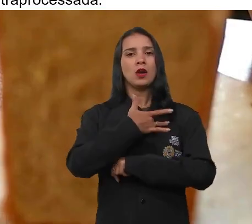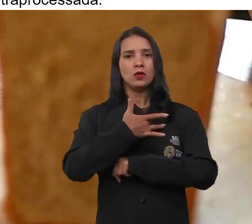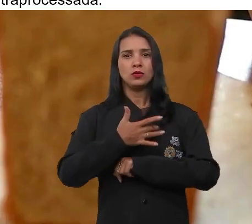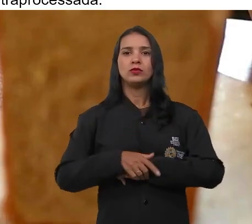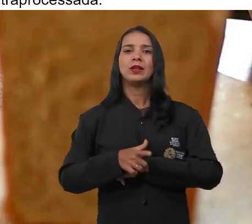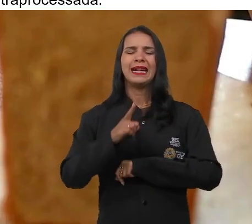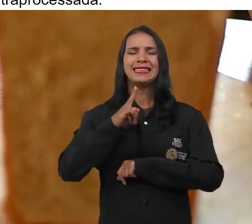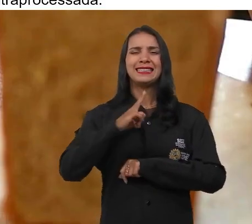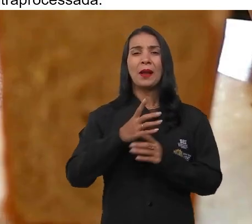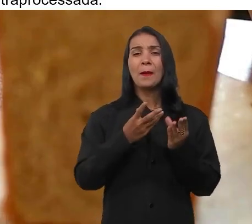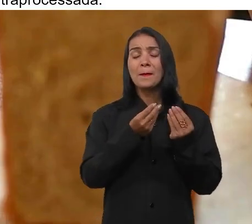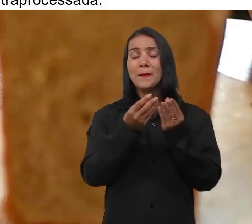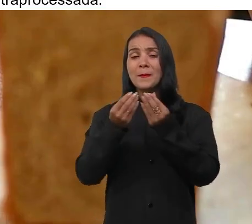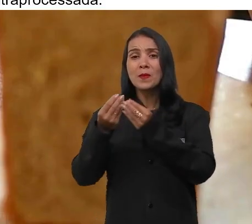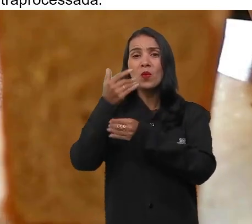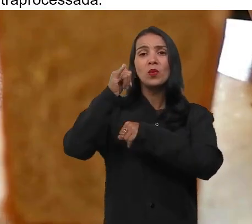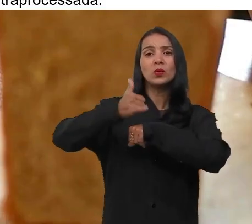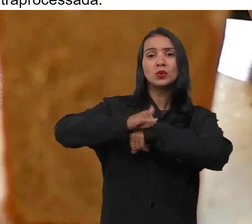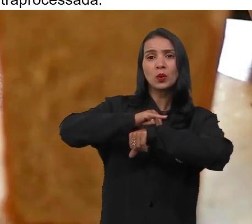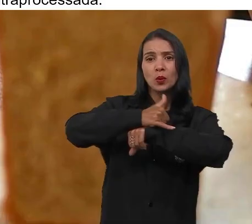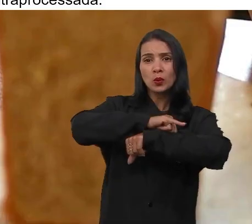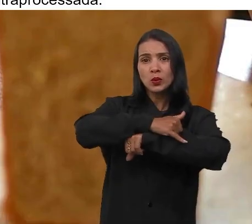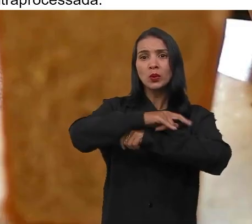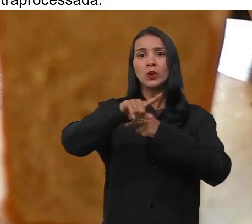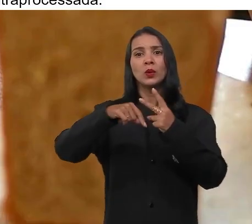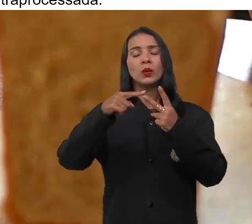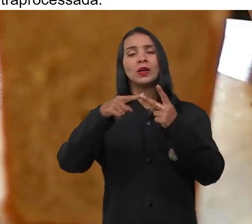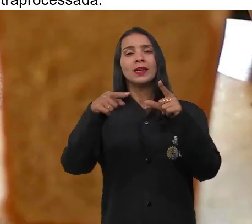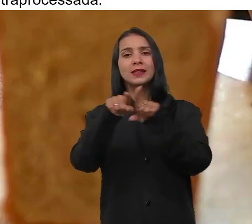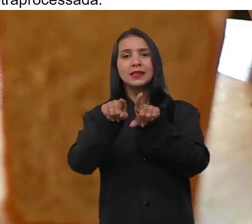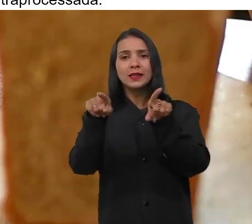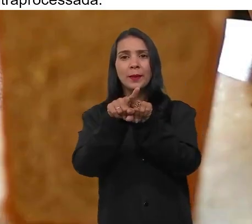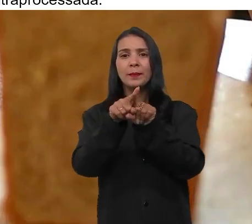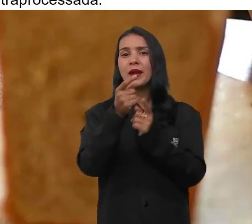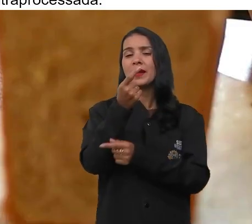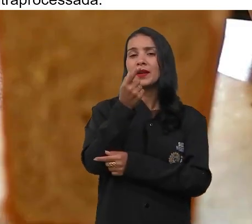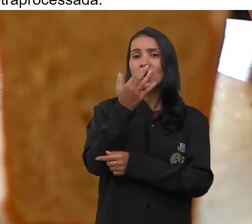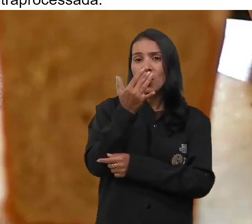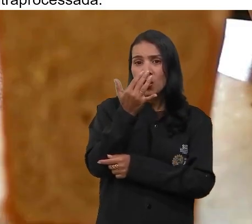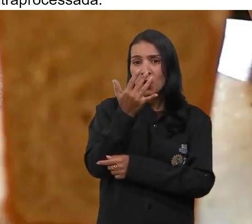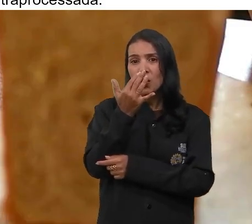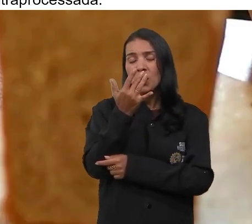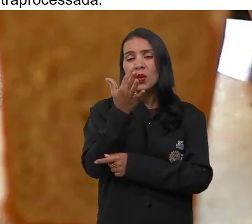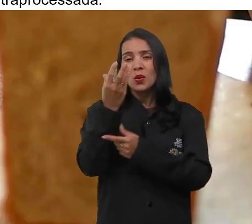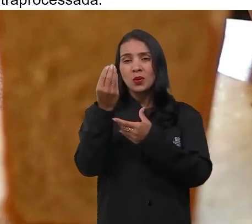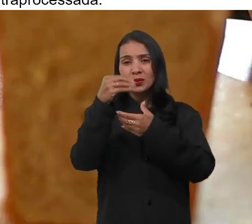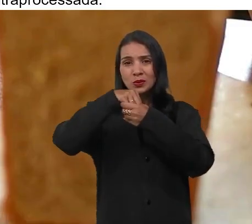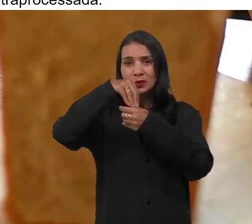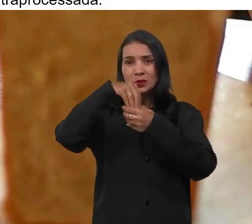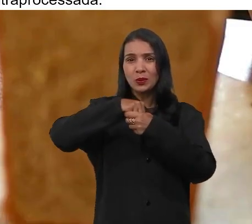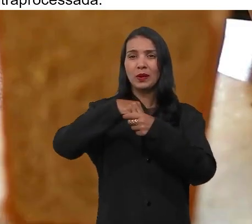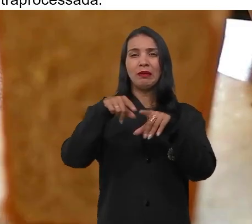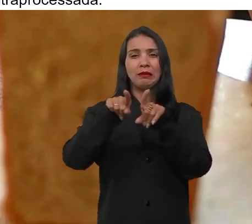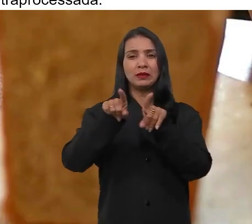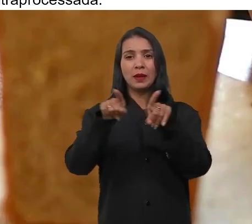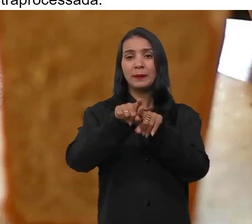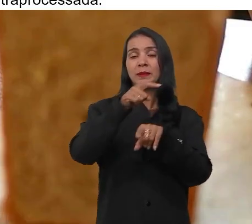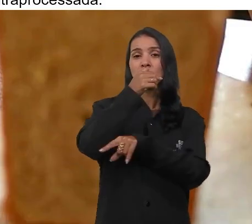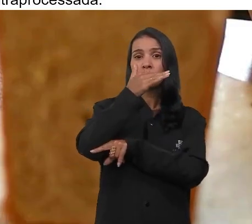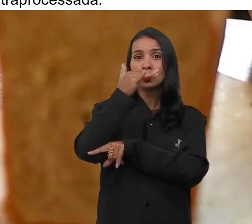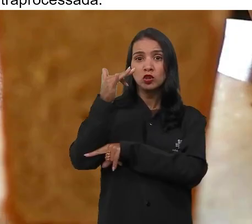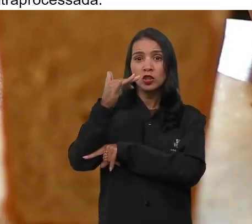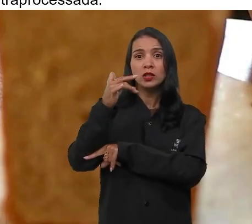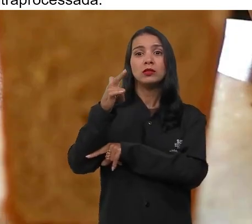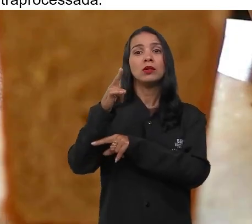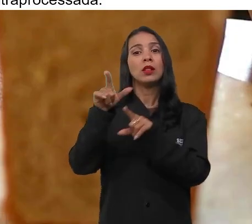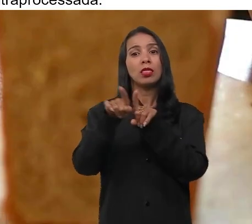e aromatizantes, né, e essa gordura trans, né, vai alterar ali a fluidez ali das membranas celulares, né,